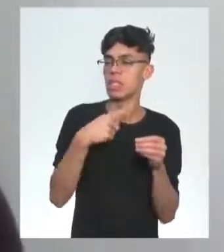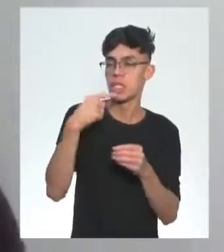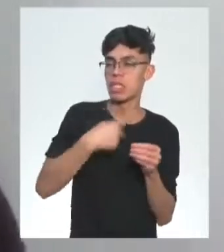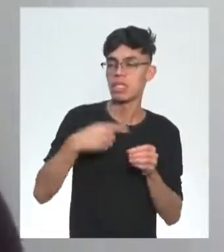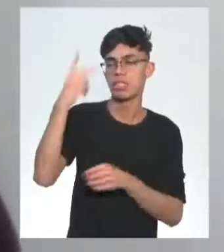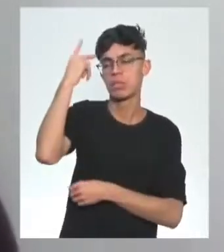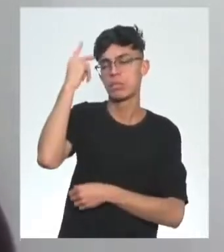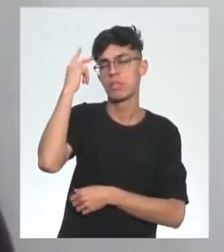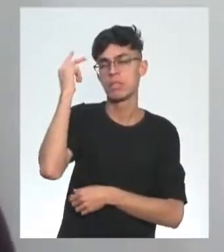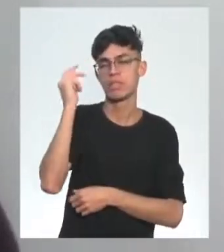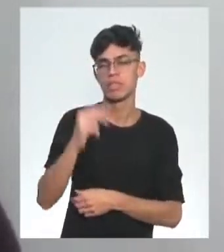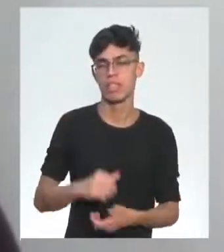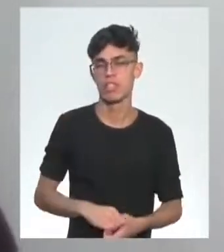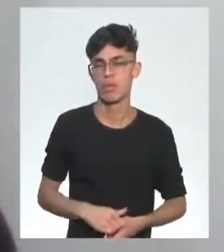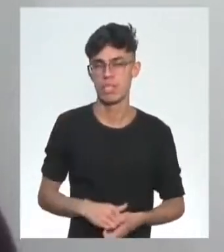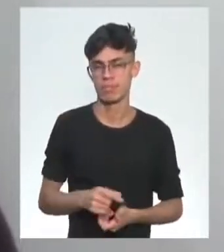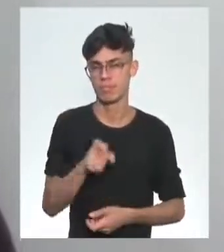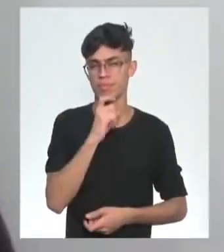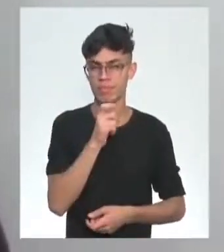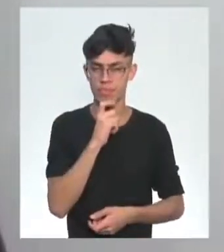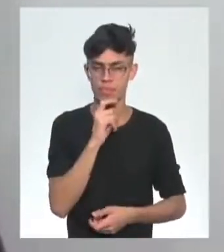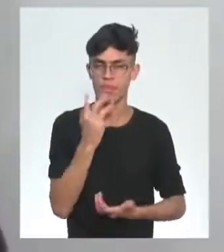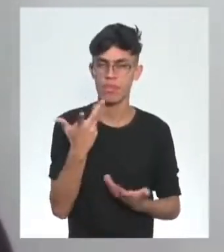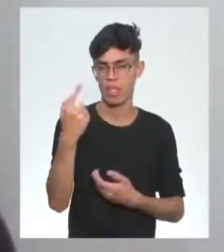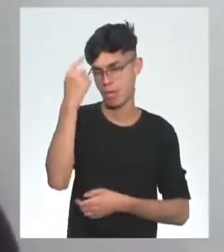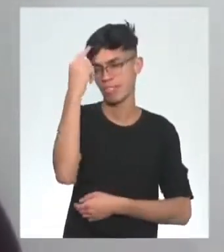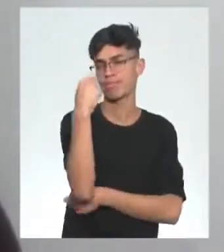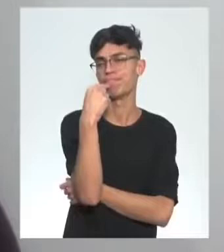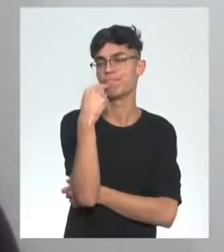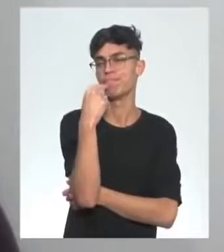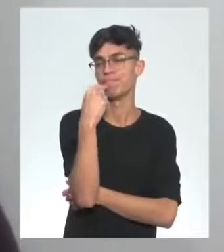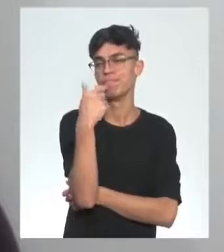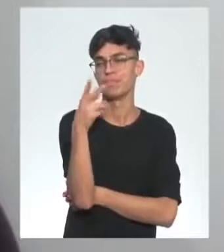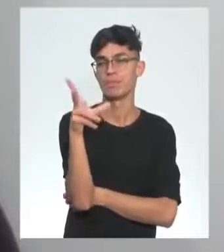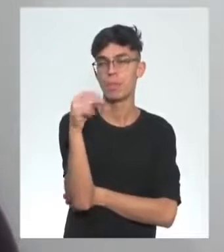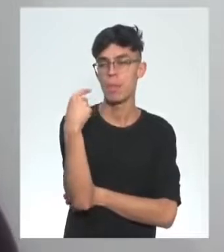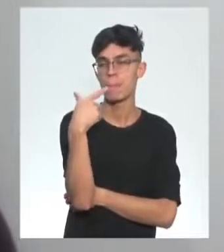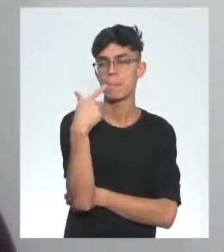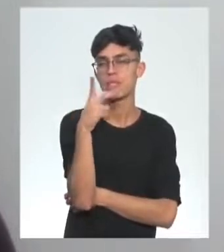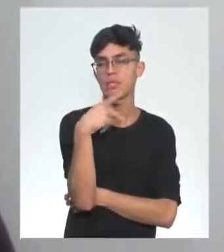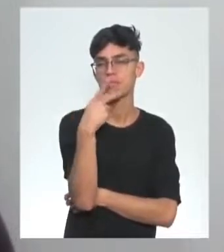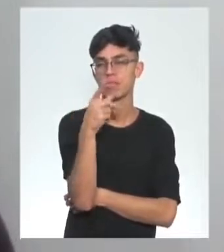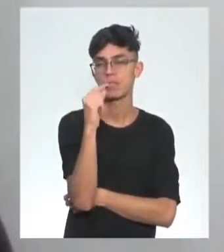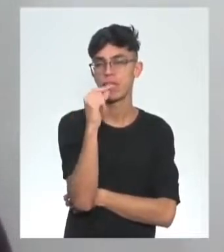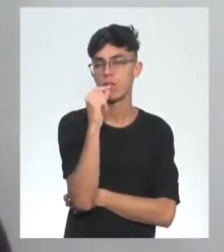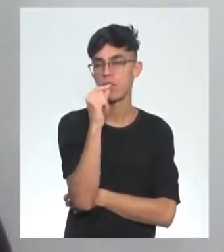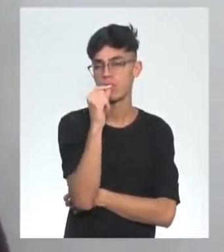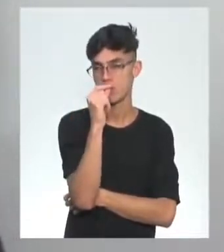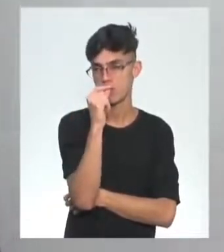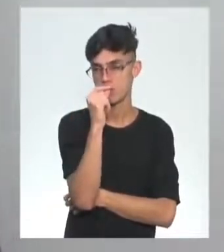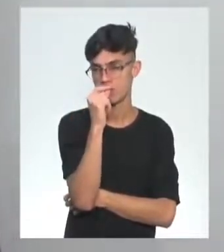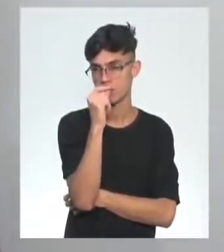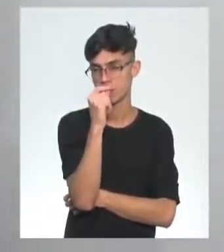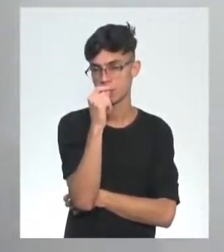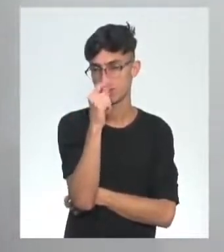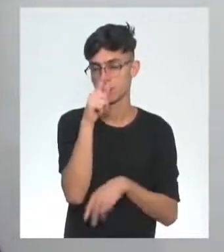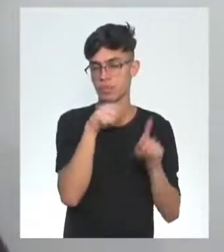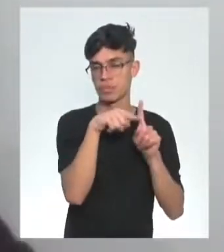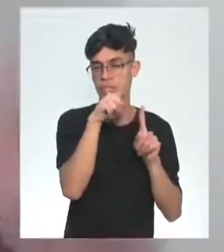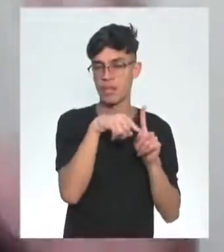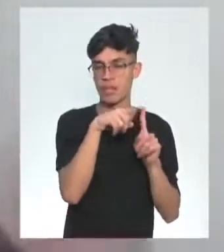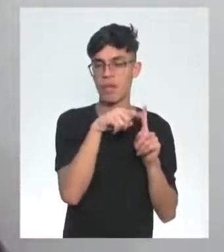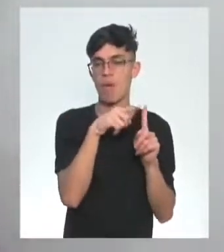uma reprise, né? Está um dia frio. E aí eu pensei assim, puxa vida, vou falar que está, sei lá, tantos graus, mas aí vai vir